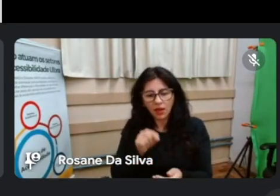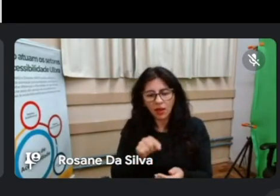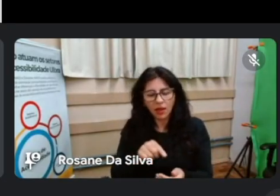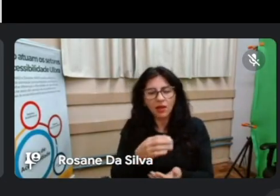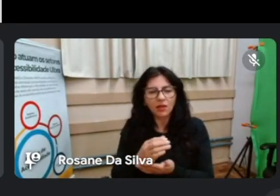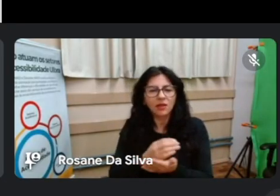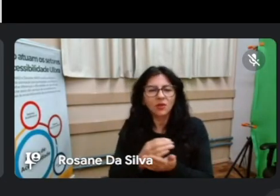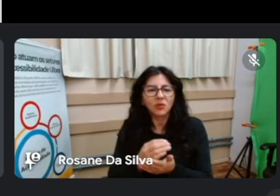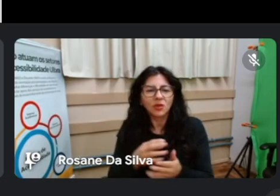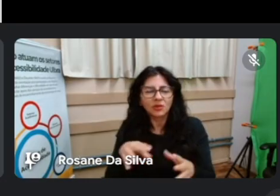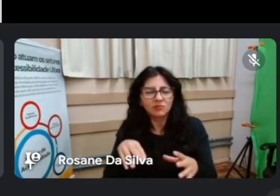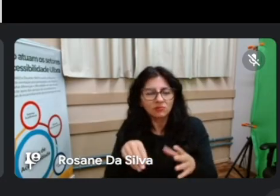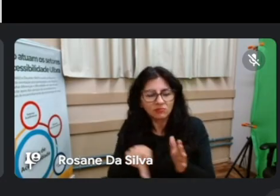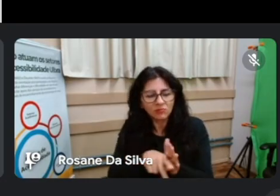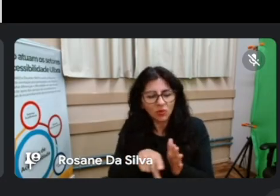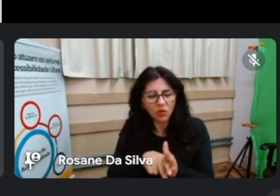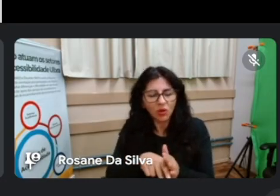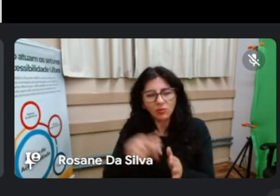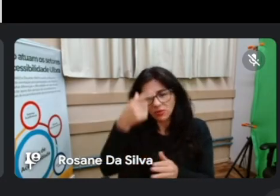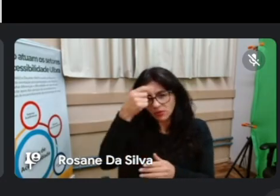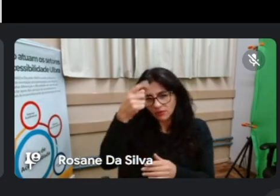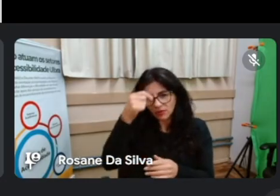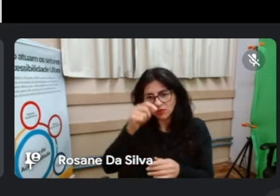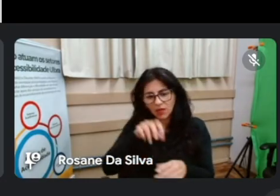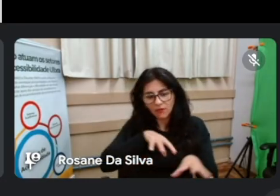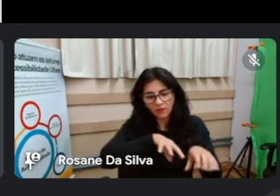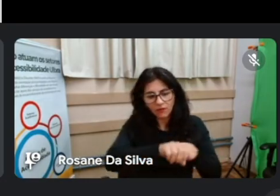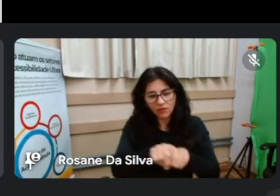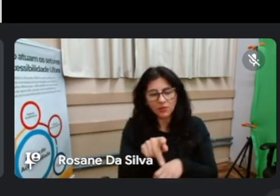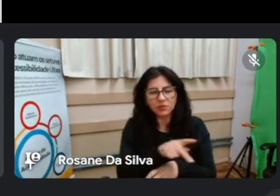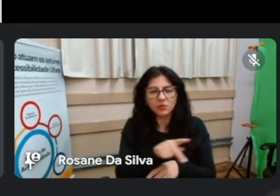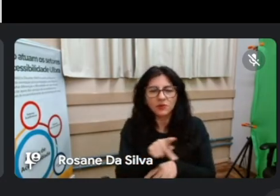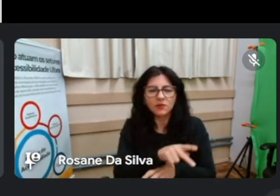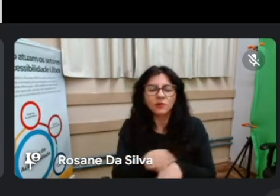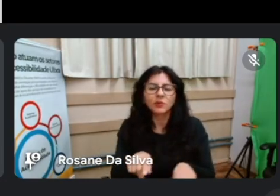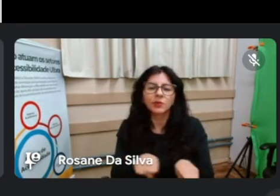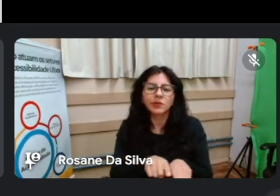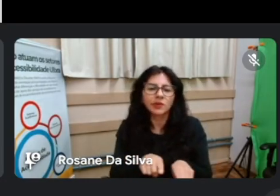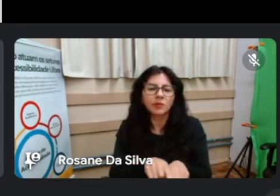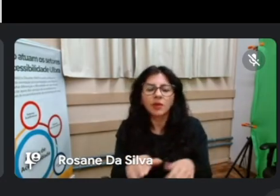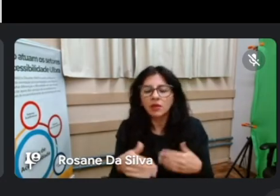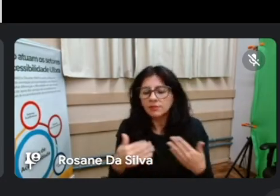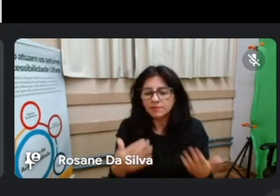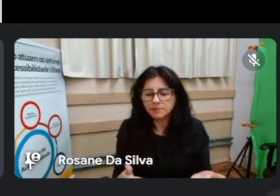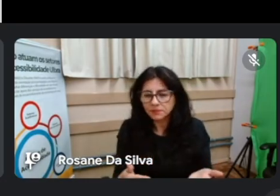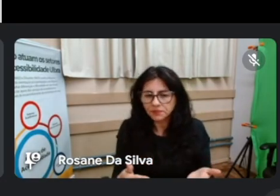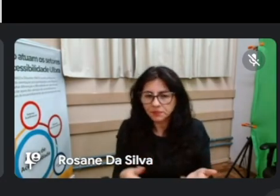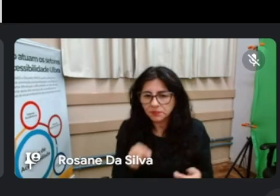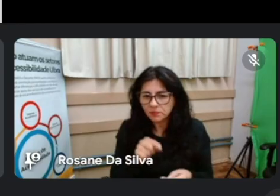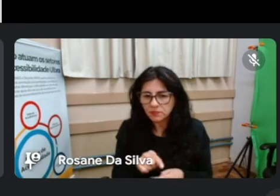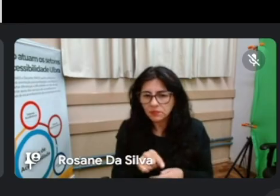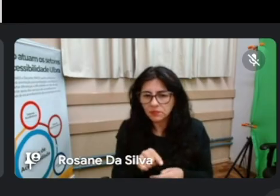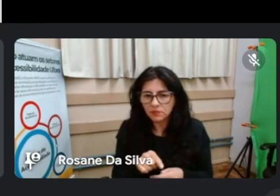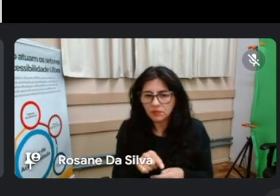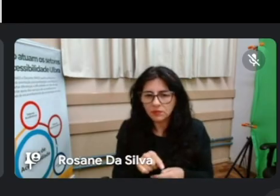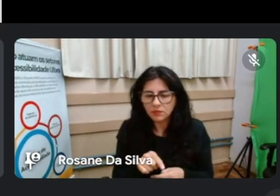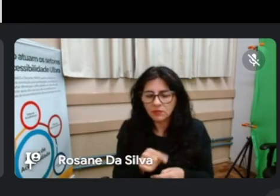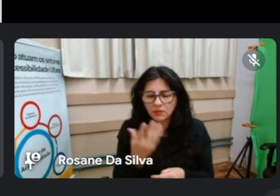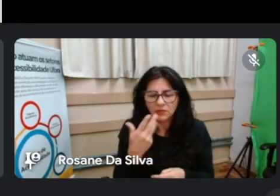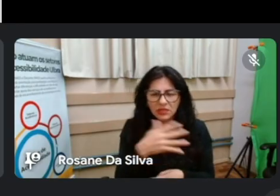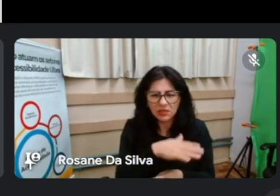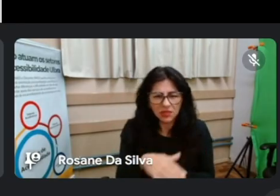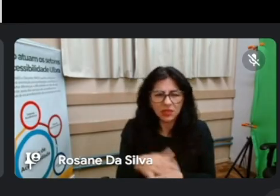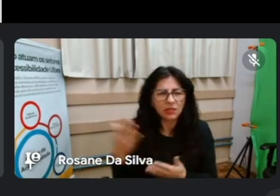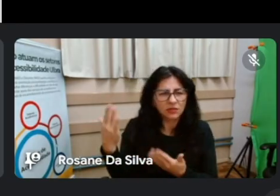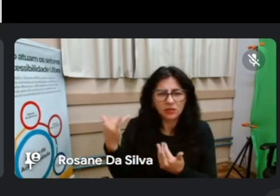curricularização dos professores quanto na na das Crianças adolescentes